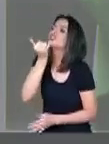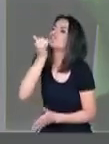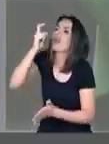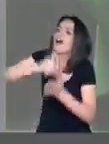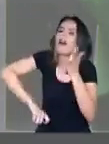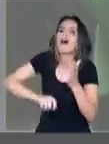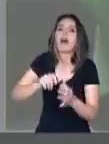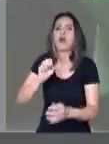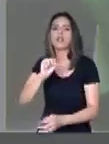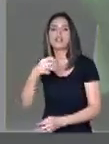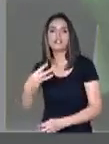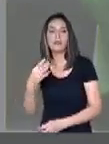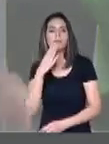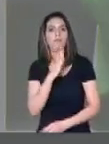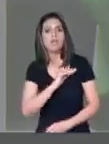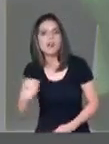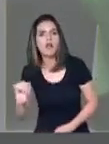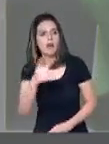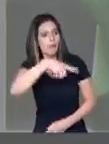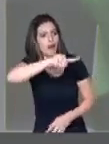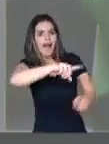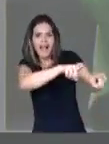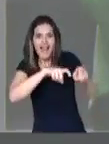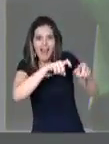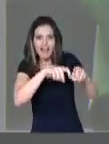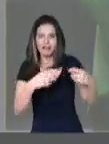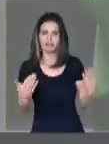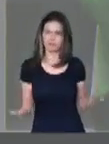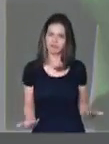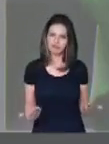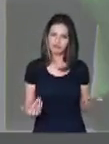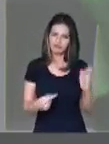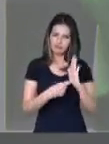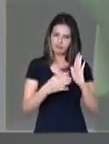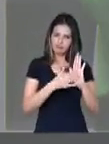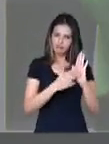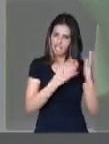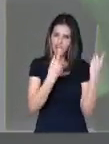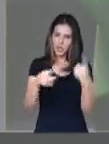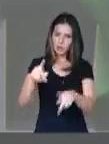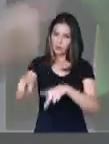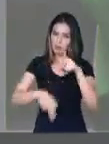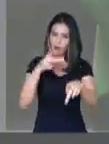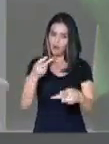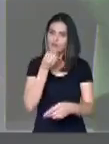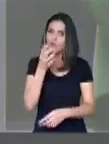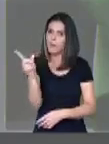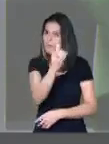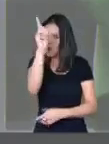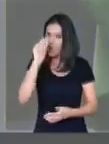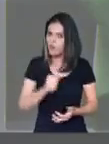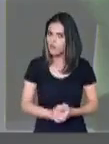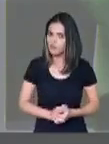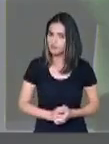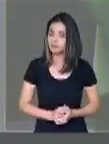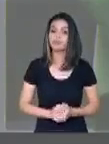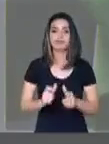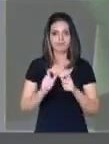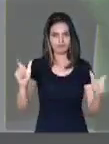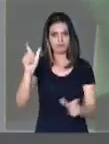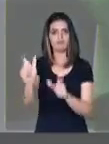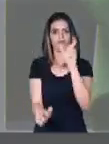isentar agroexportadores e grandes ruralistas. Na verdade, essa reforma é antipovo. E a grande maioria,